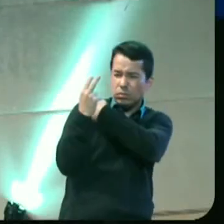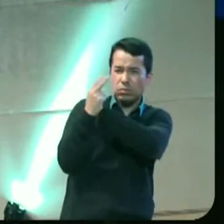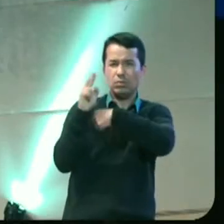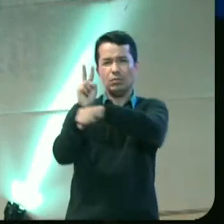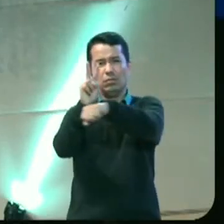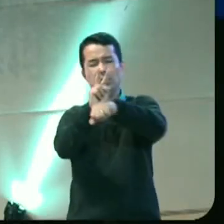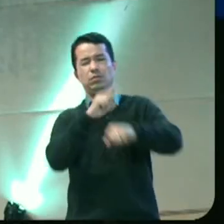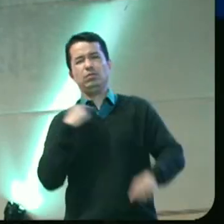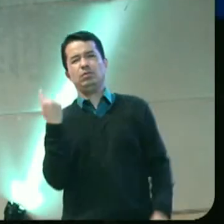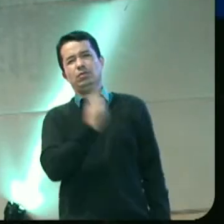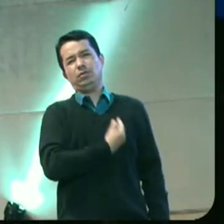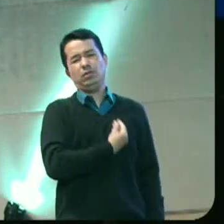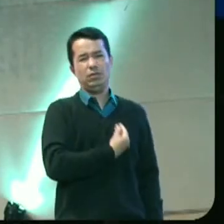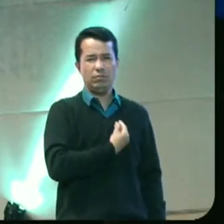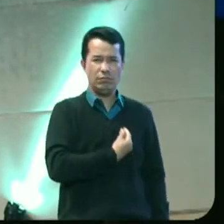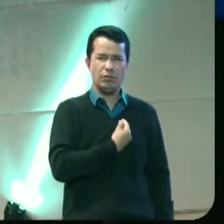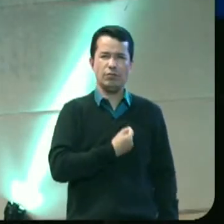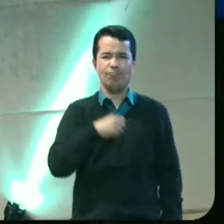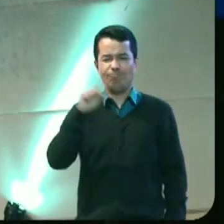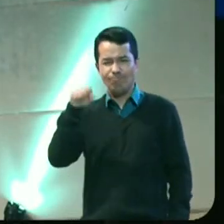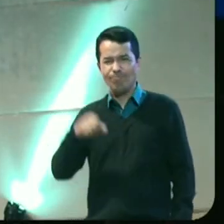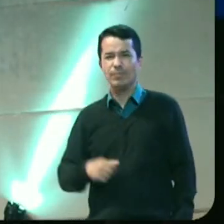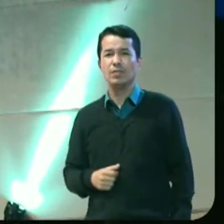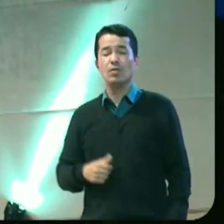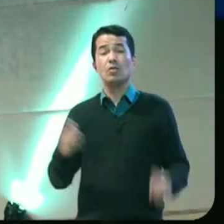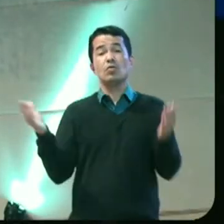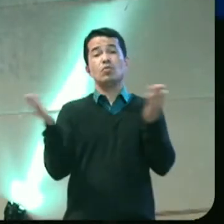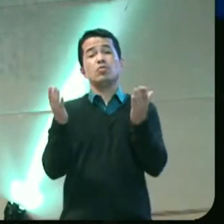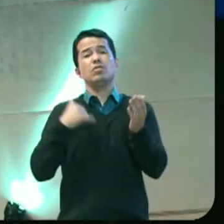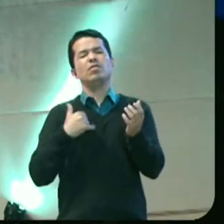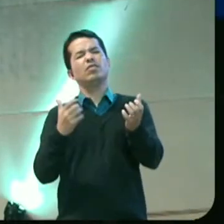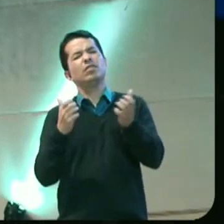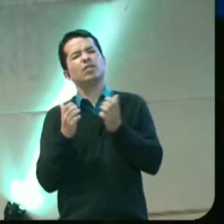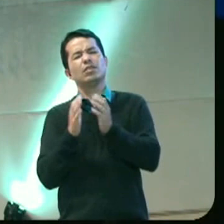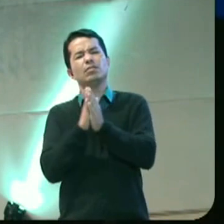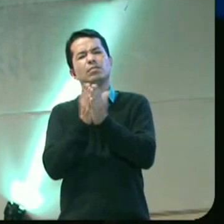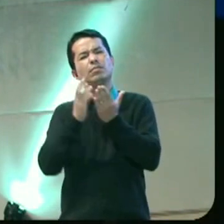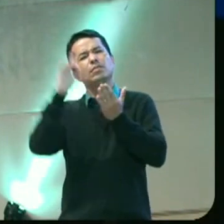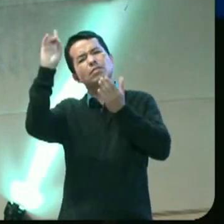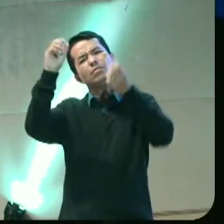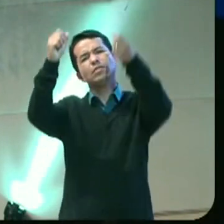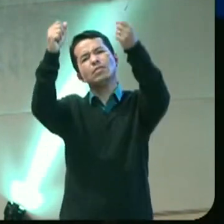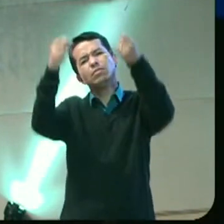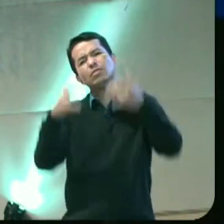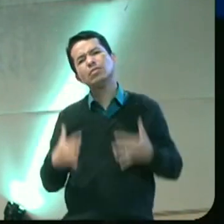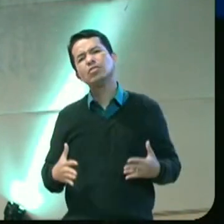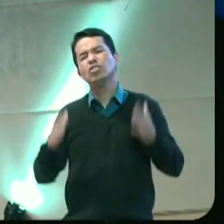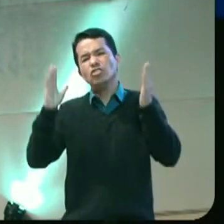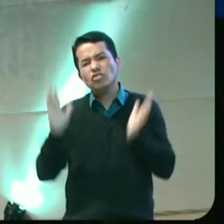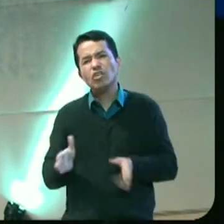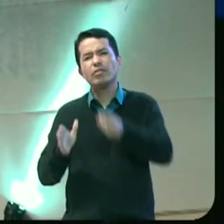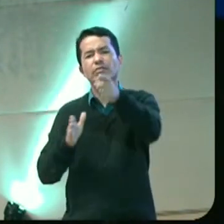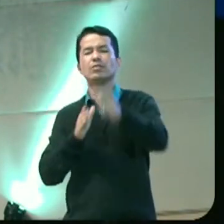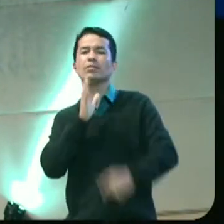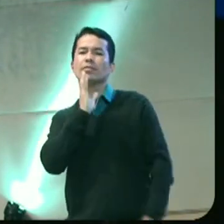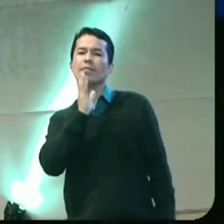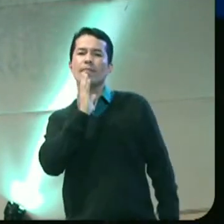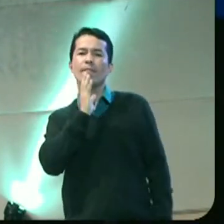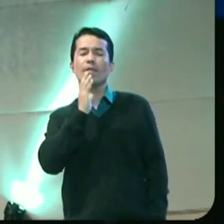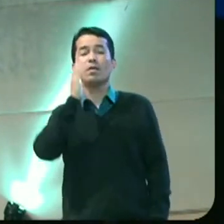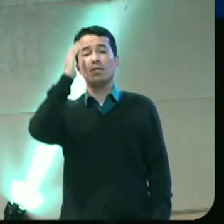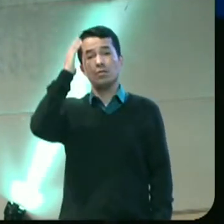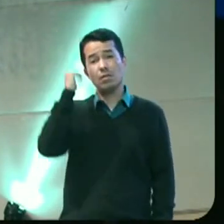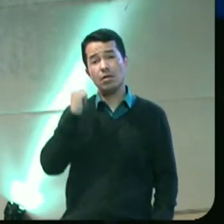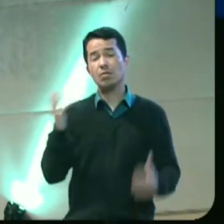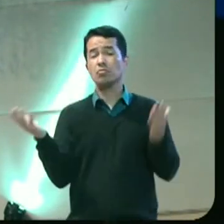E hoje eu gostaria de compartilhar uma passagem bíblica muito conhecida. E eu acho que ela tem muito para nos ensinar nesse tempo. Eu